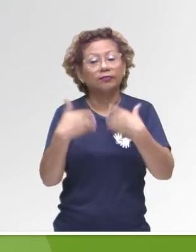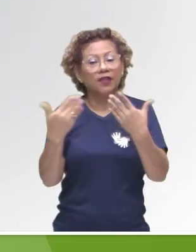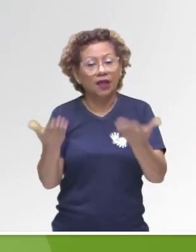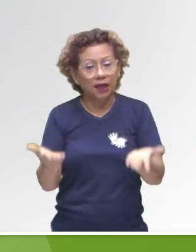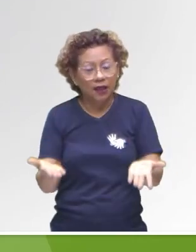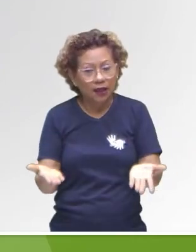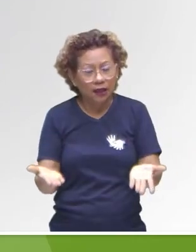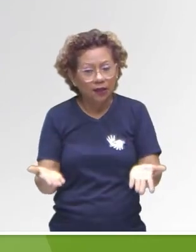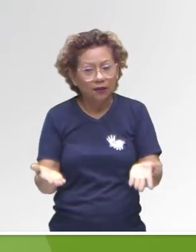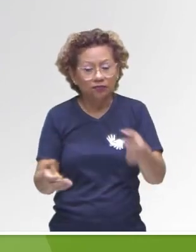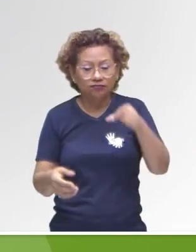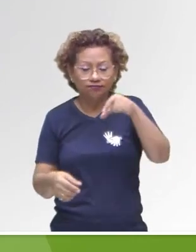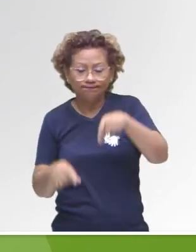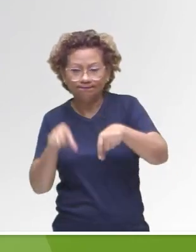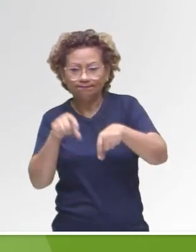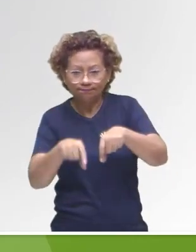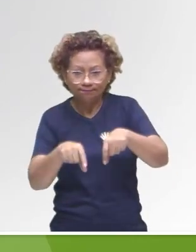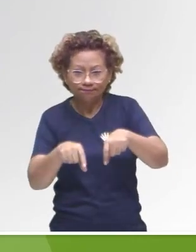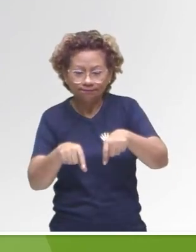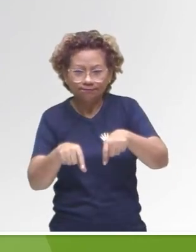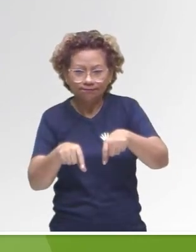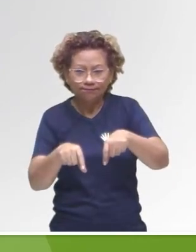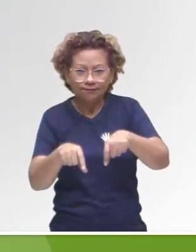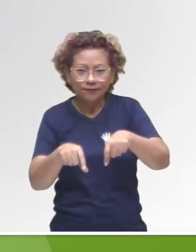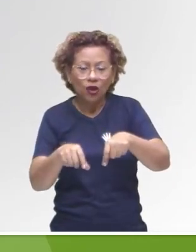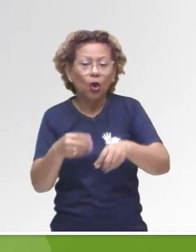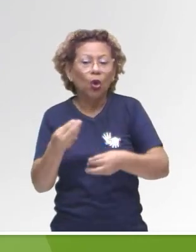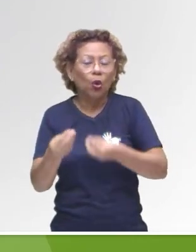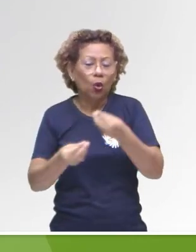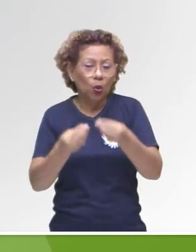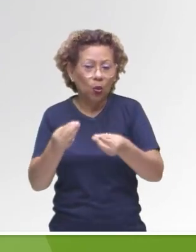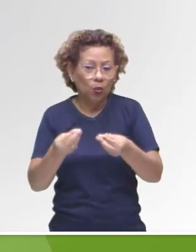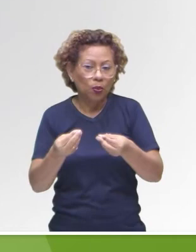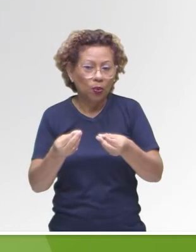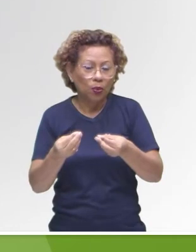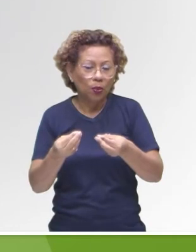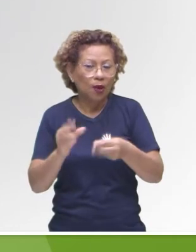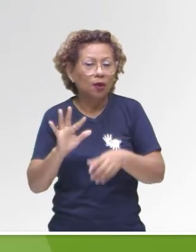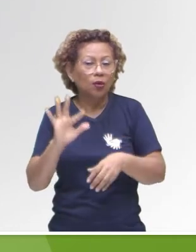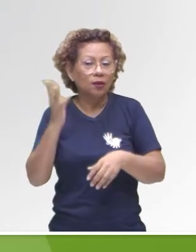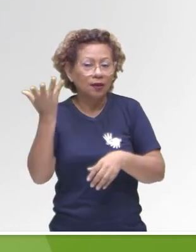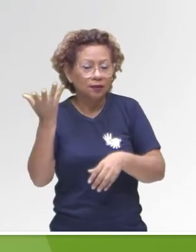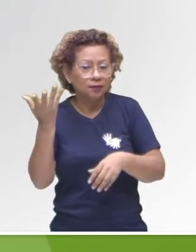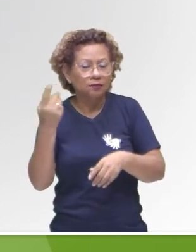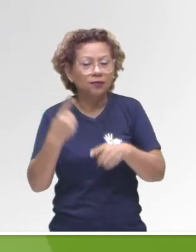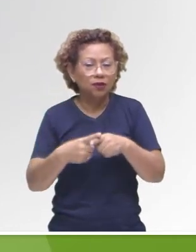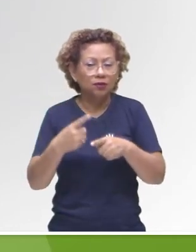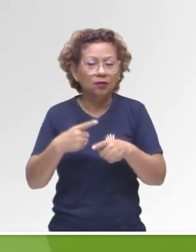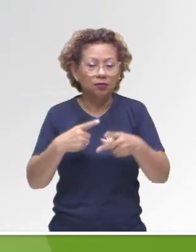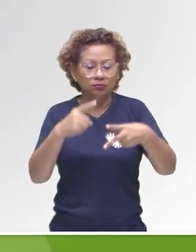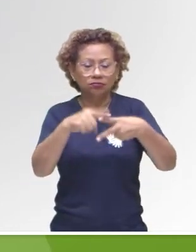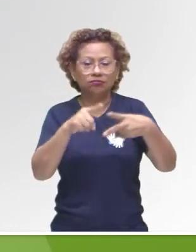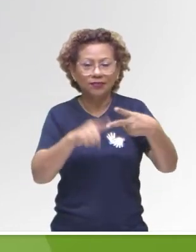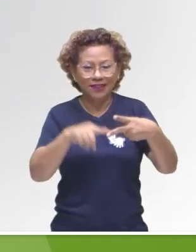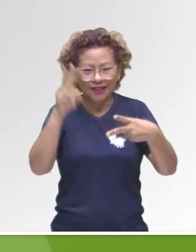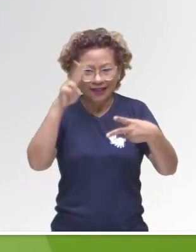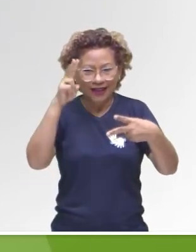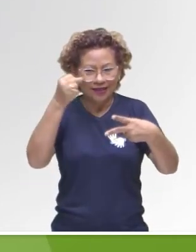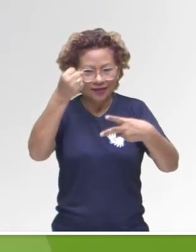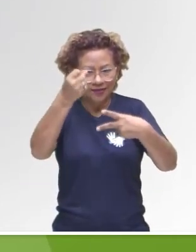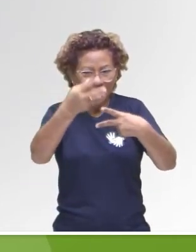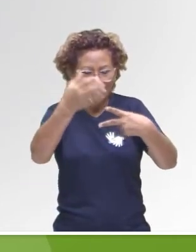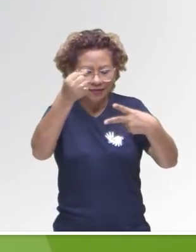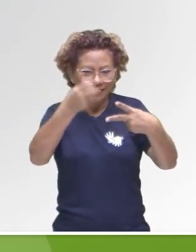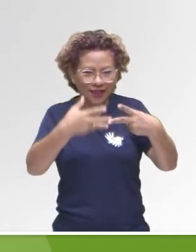capacitância equivalente, ela é deduzida a partir das 2 propriedades que nós vimos anteriormente.